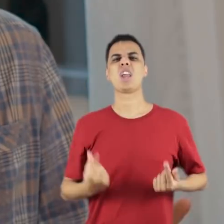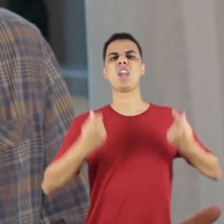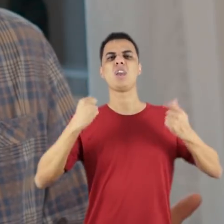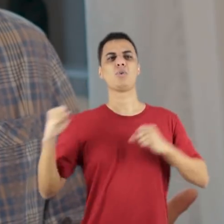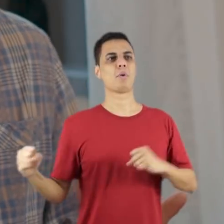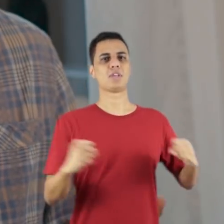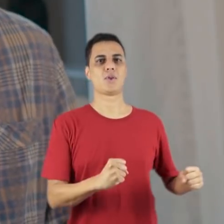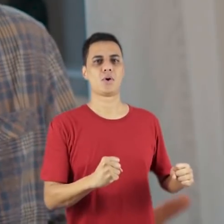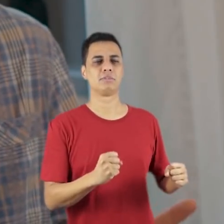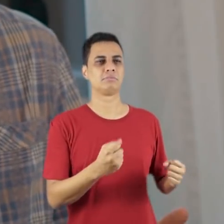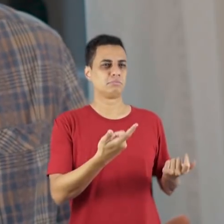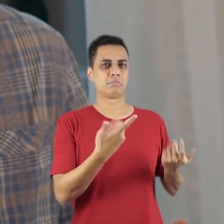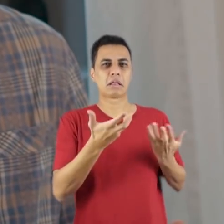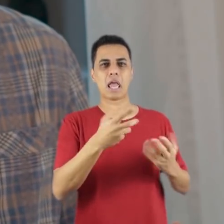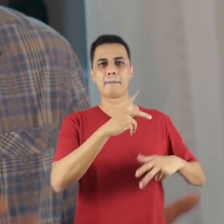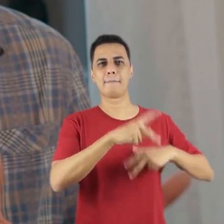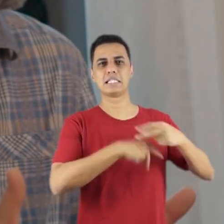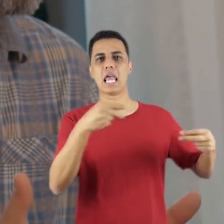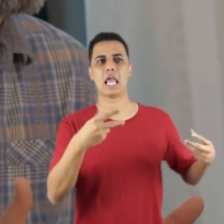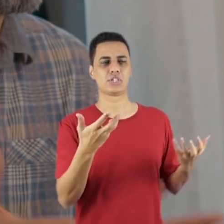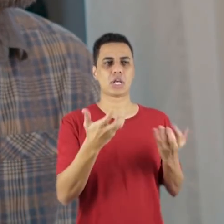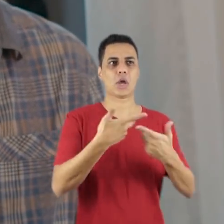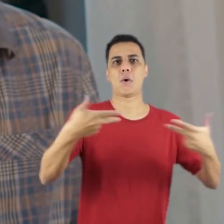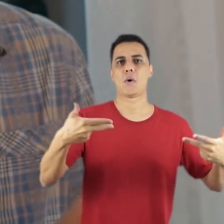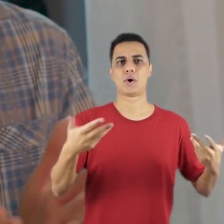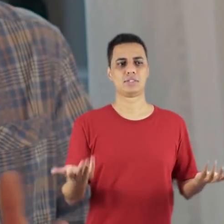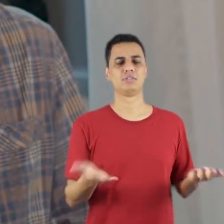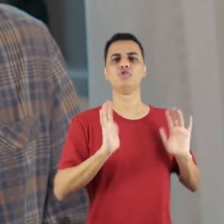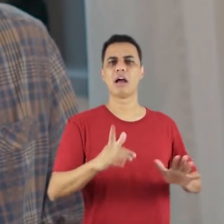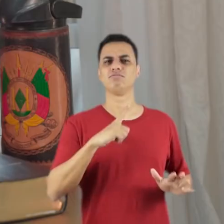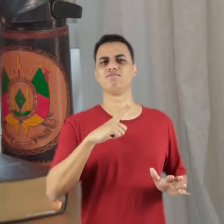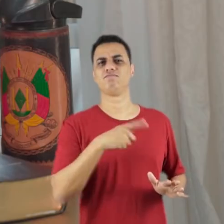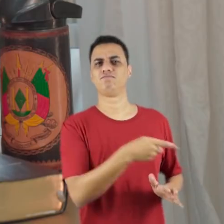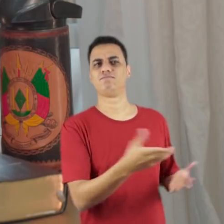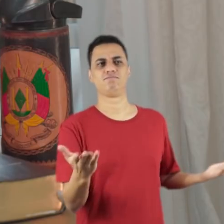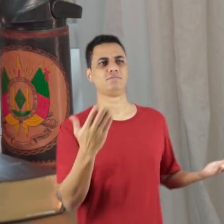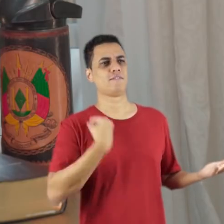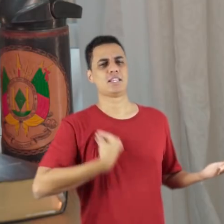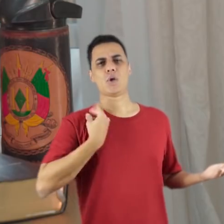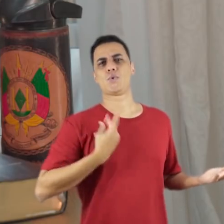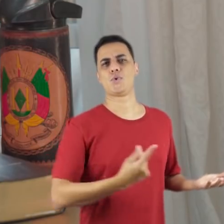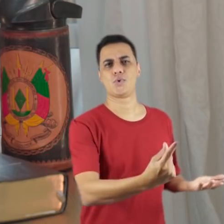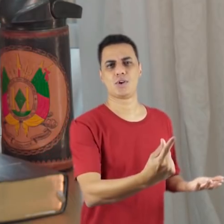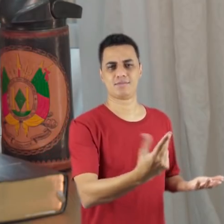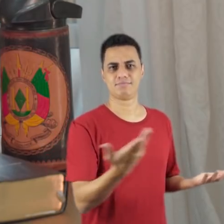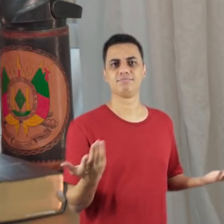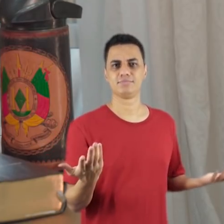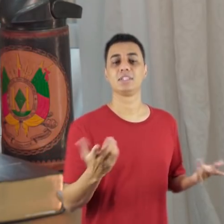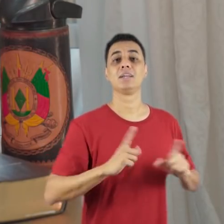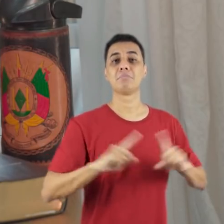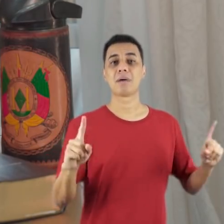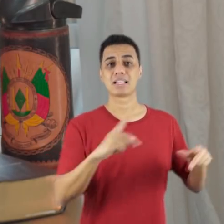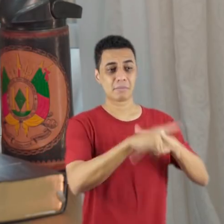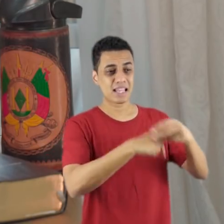provas maiores para o sucesso do seu reinado: fartura, honra e vida longa. A questão é que normalmente esses presentes têm o